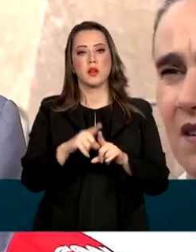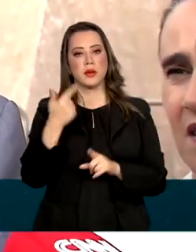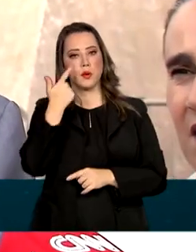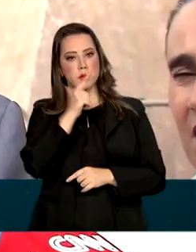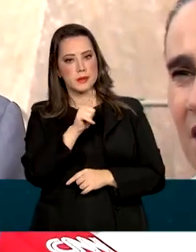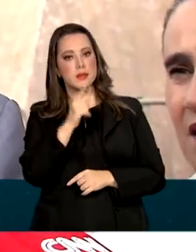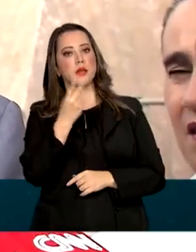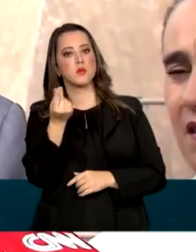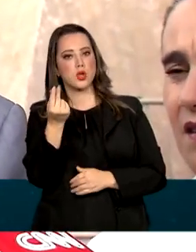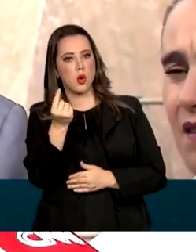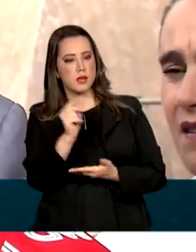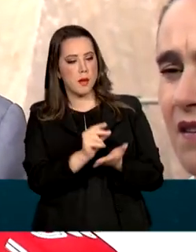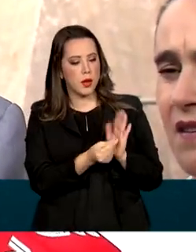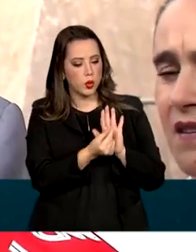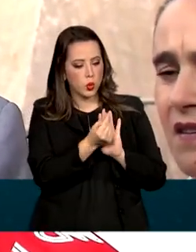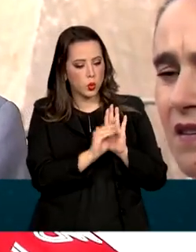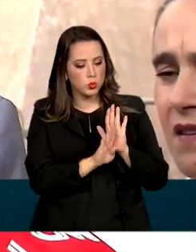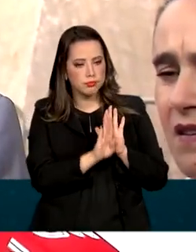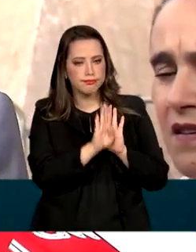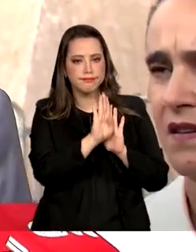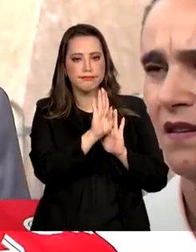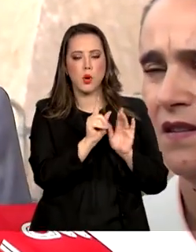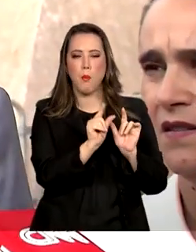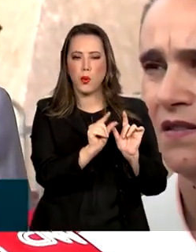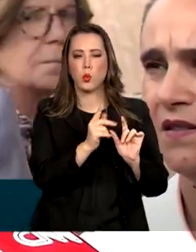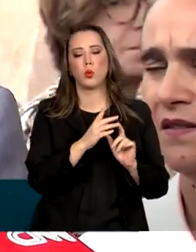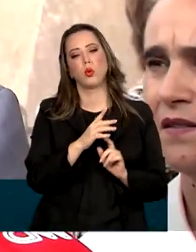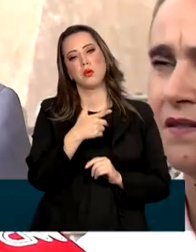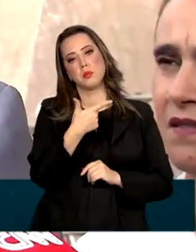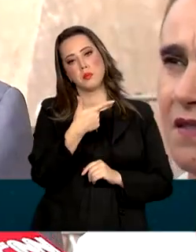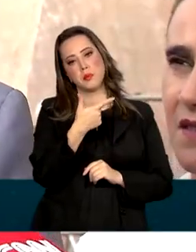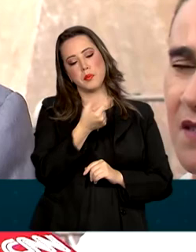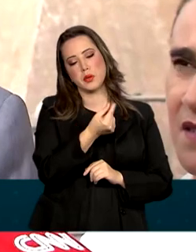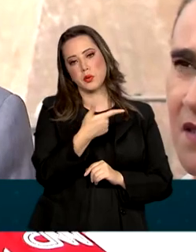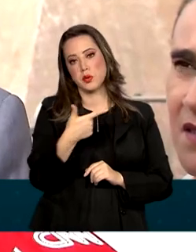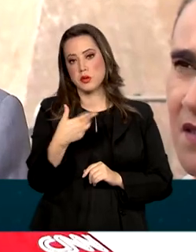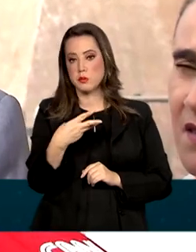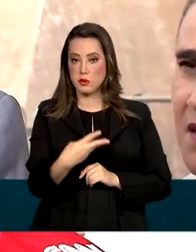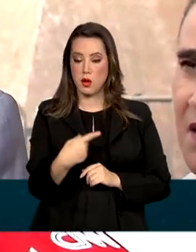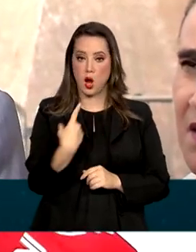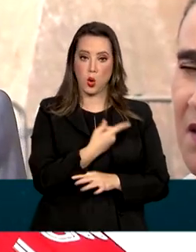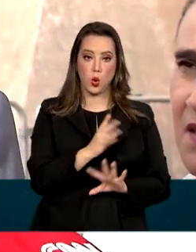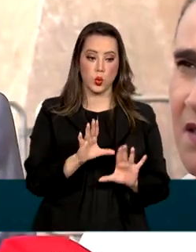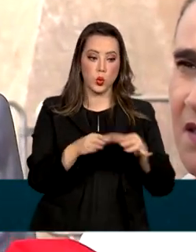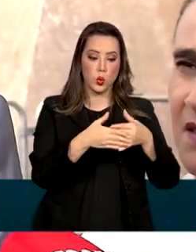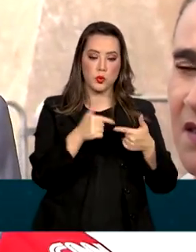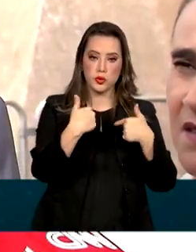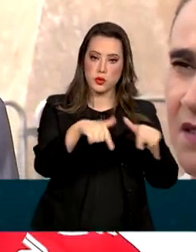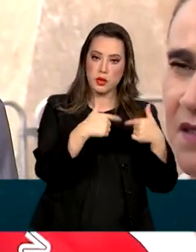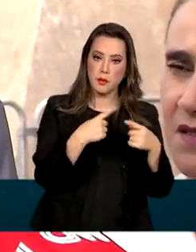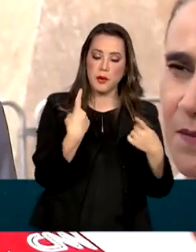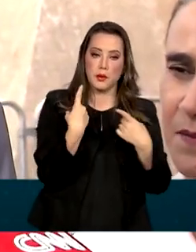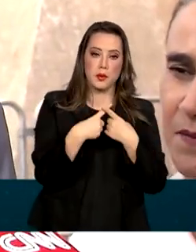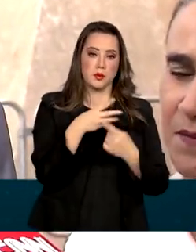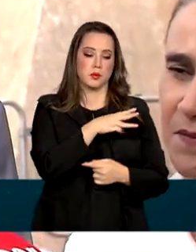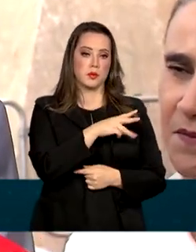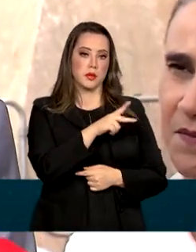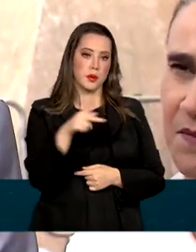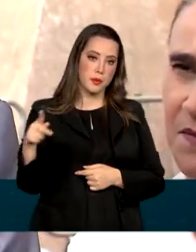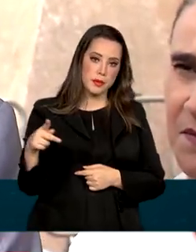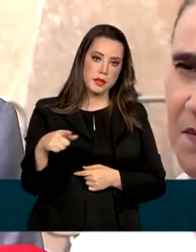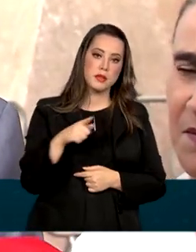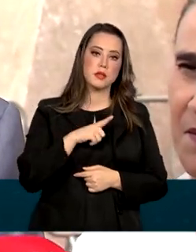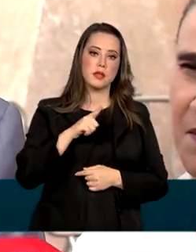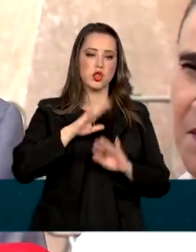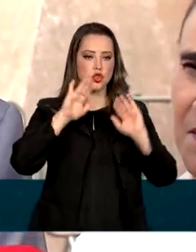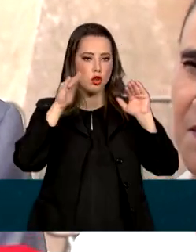do Ministério já para 2023. Portanto, vamos agora montar a equipe, até porque o presidente tem uma prioridade na